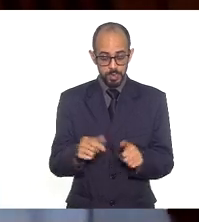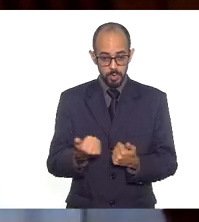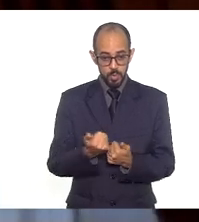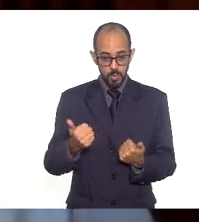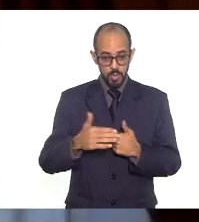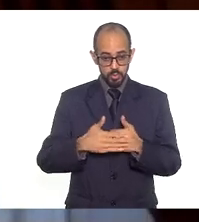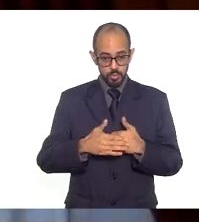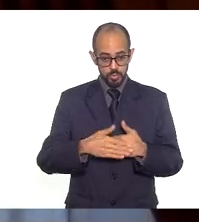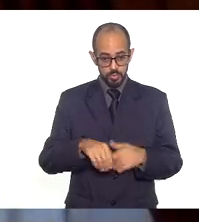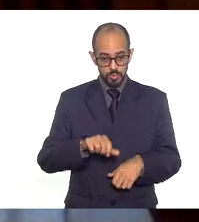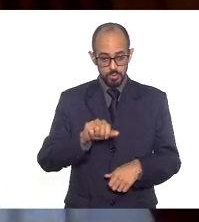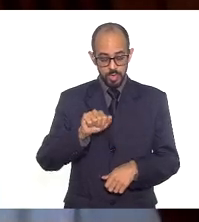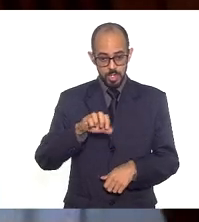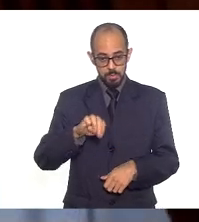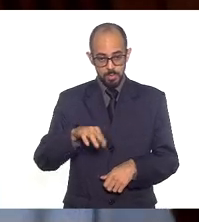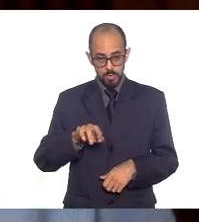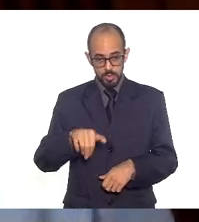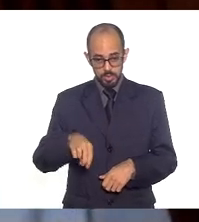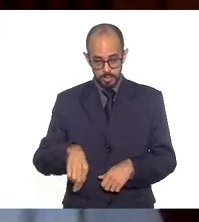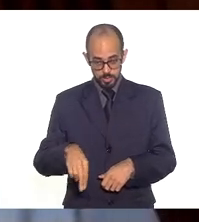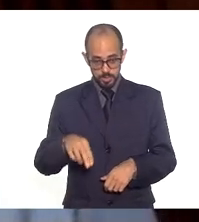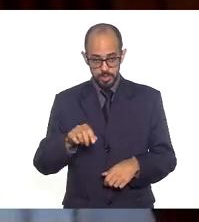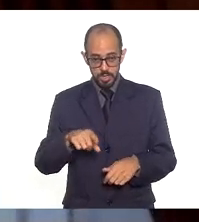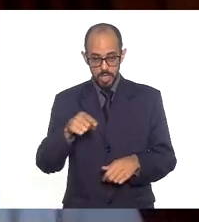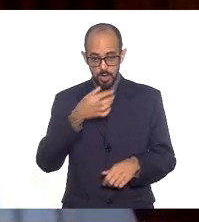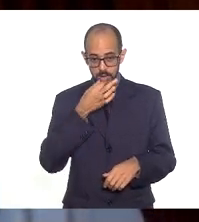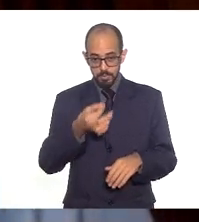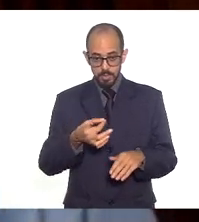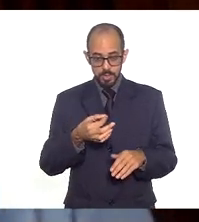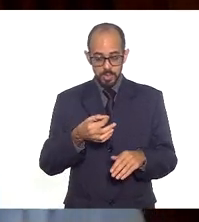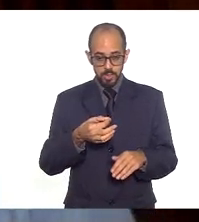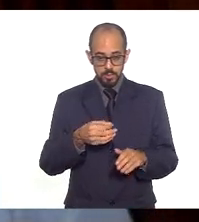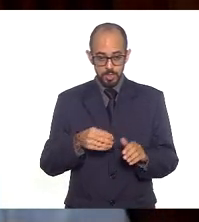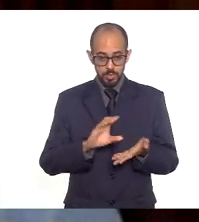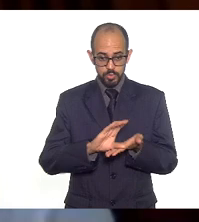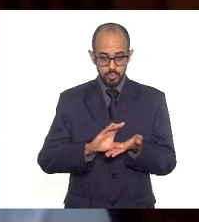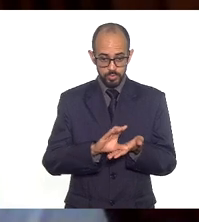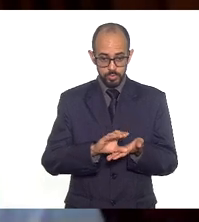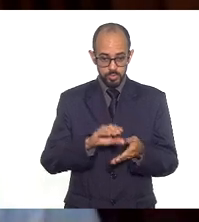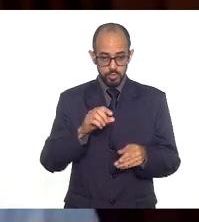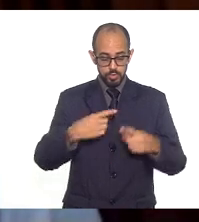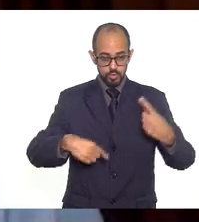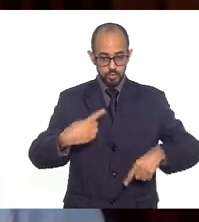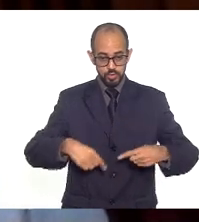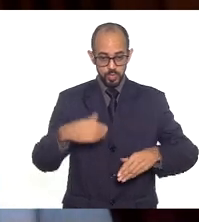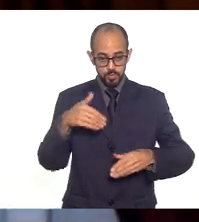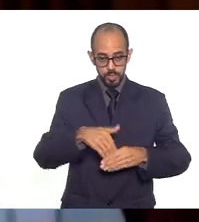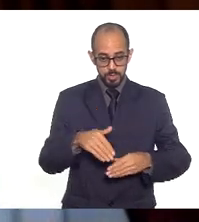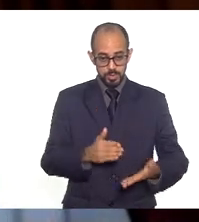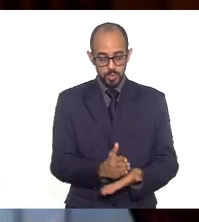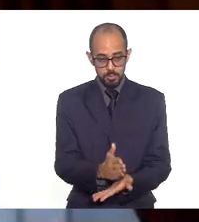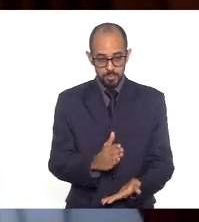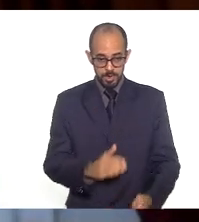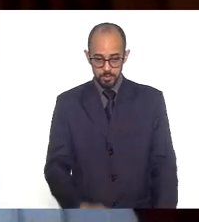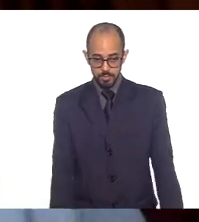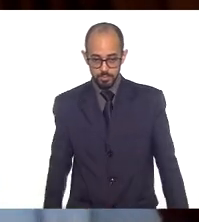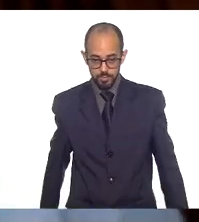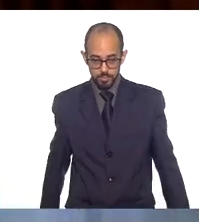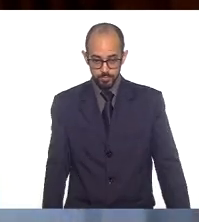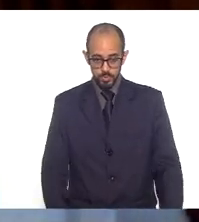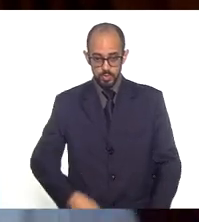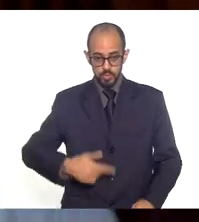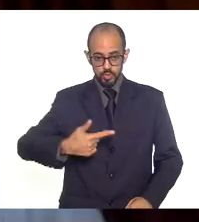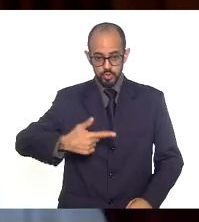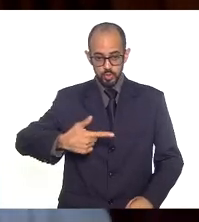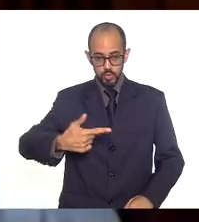aí pela constitucionalidade. Em discussão, em votação, aprovado. O 2